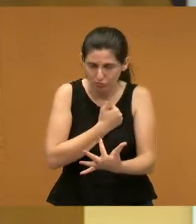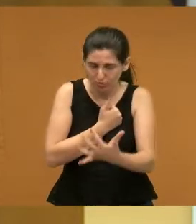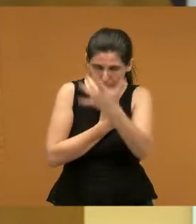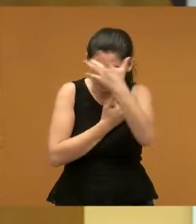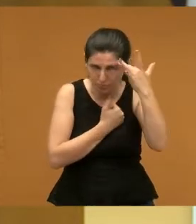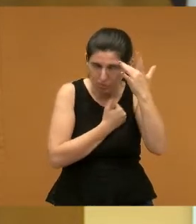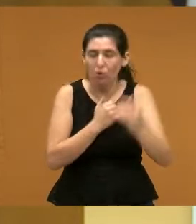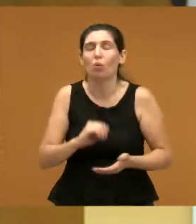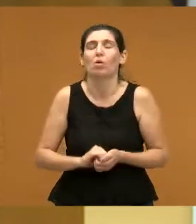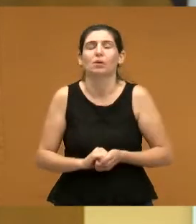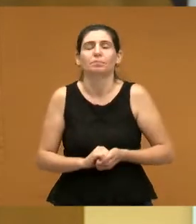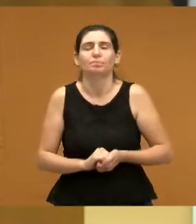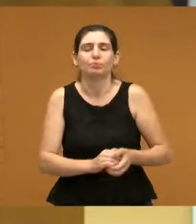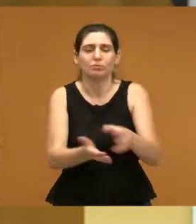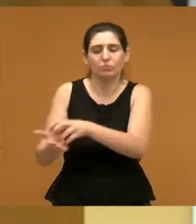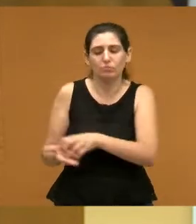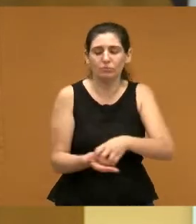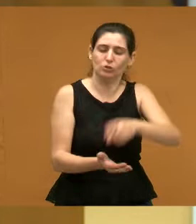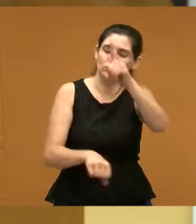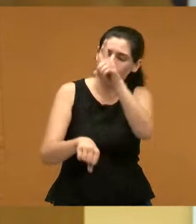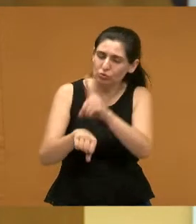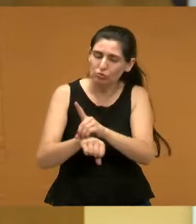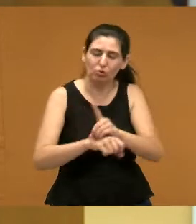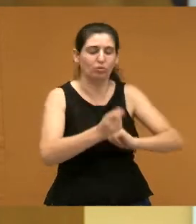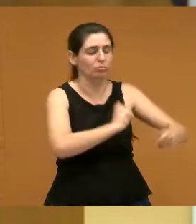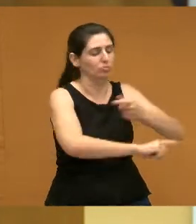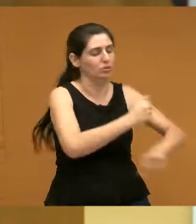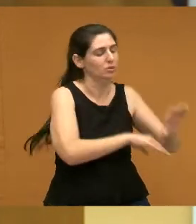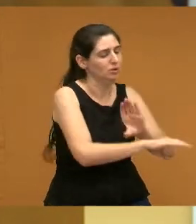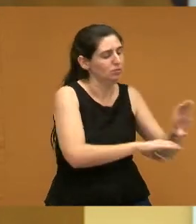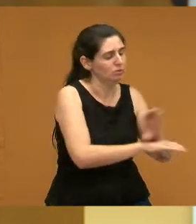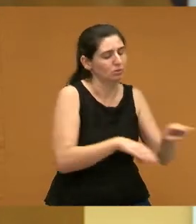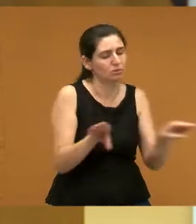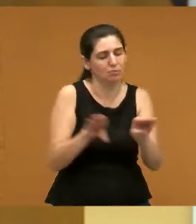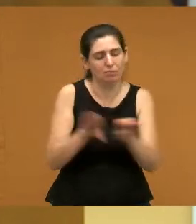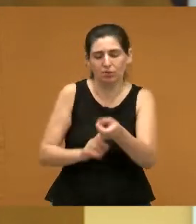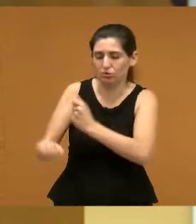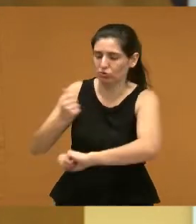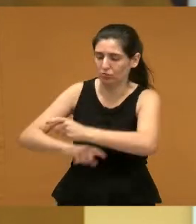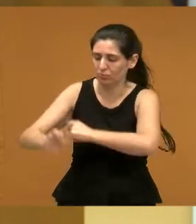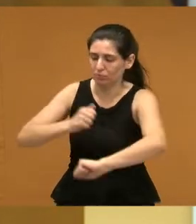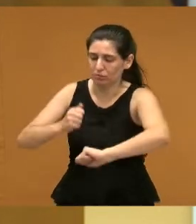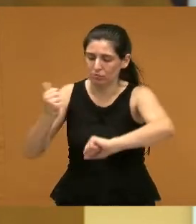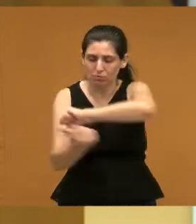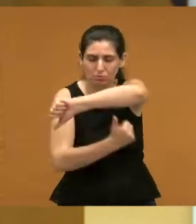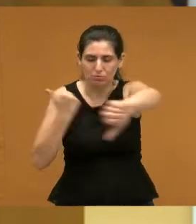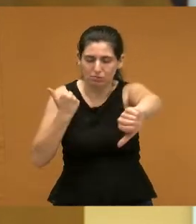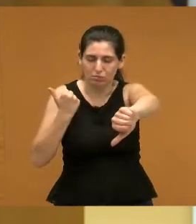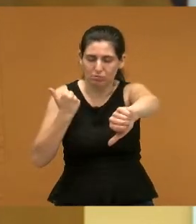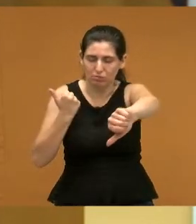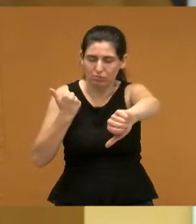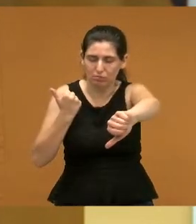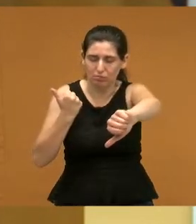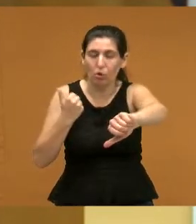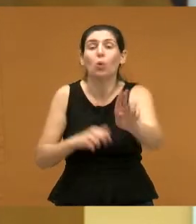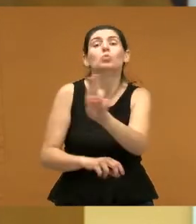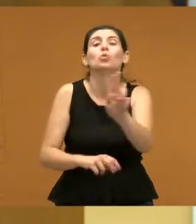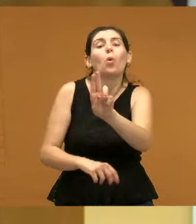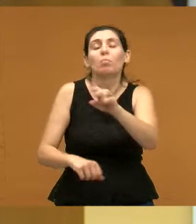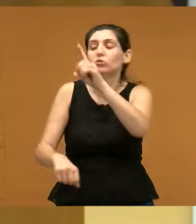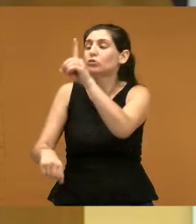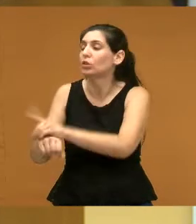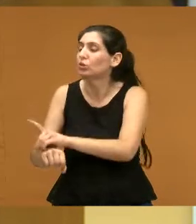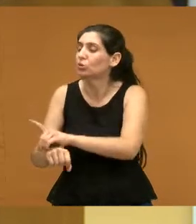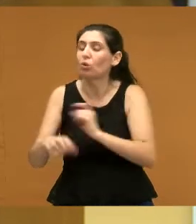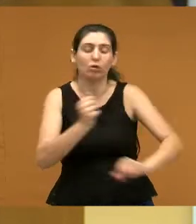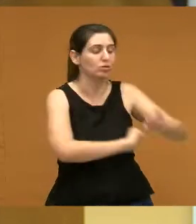diretor financeiro e diretor administrativo de benefícios foram alterados para de diretor de departamento,